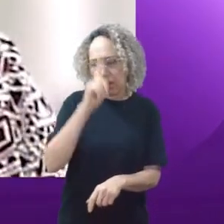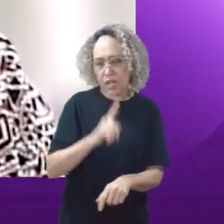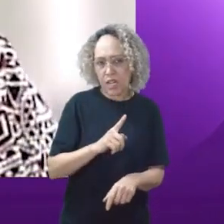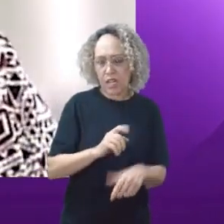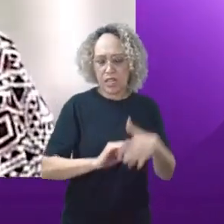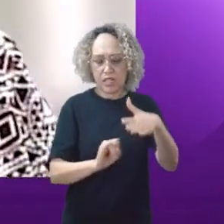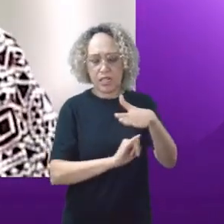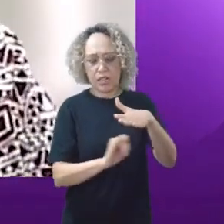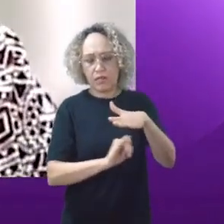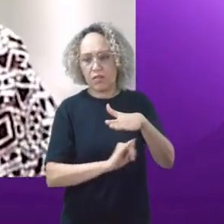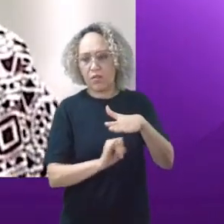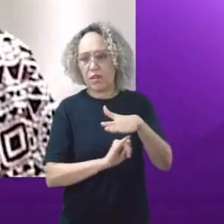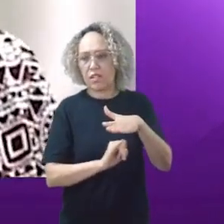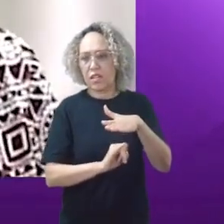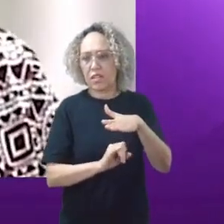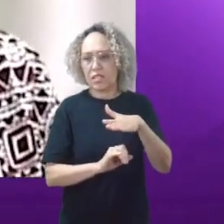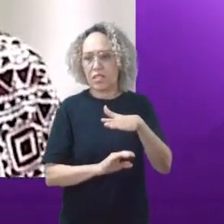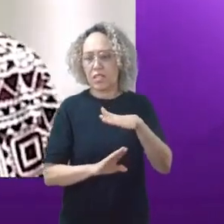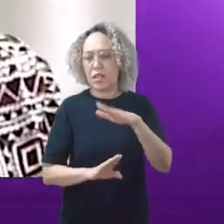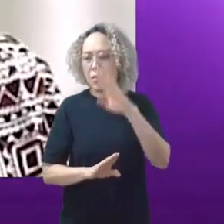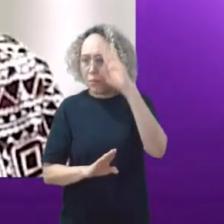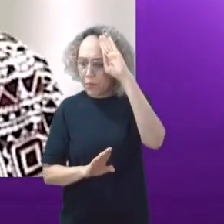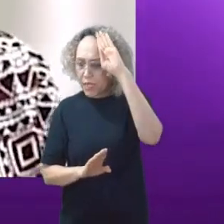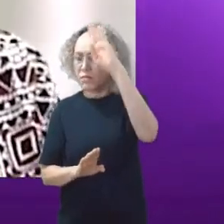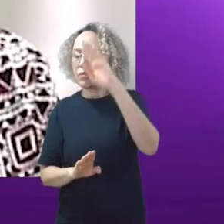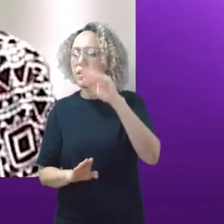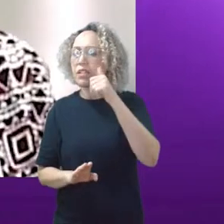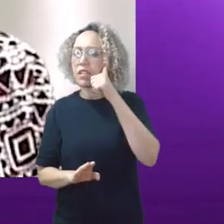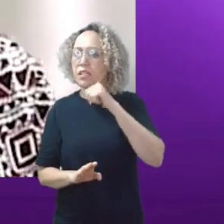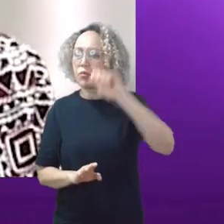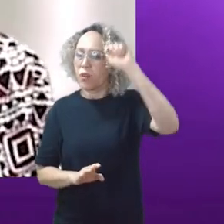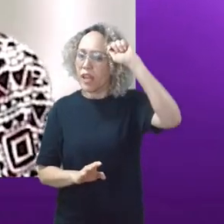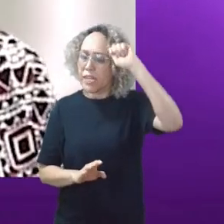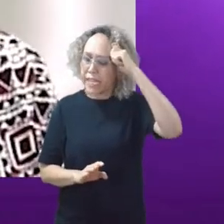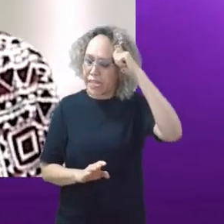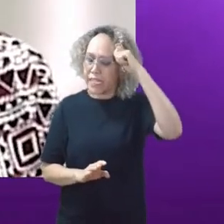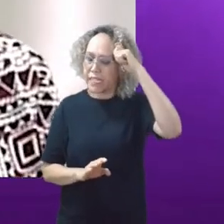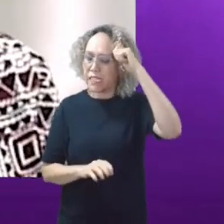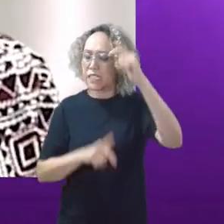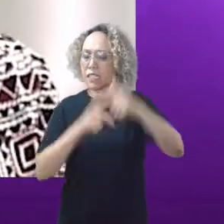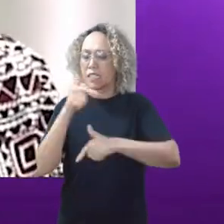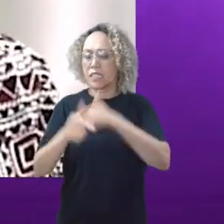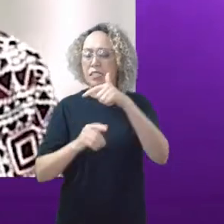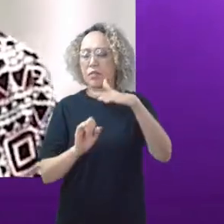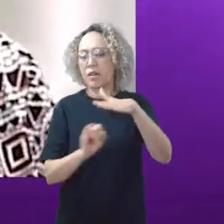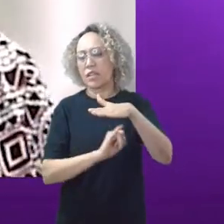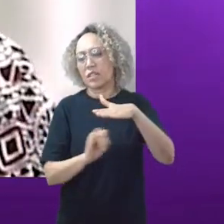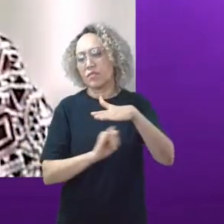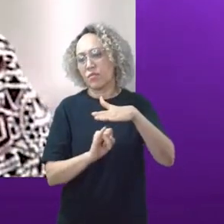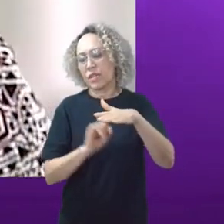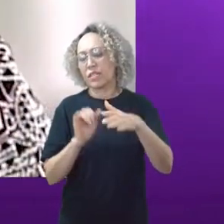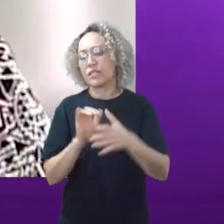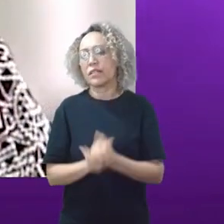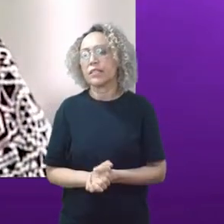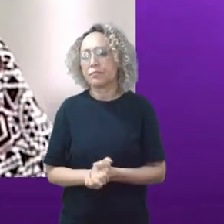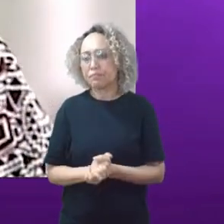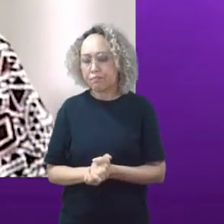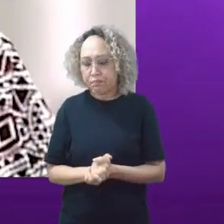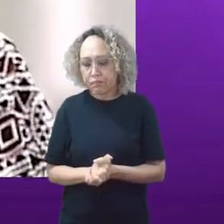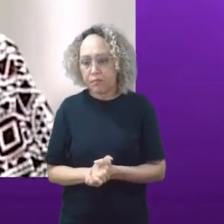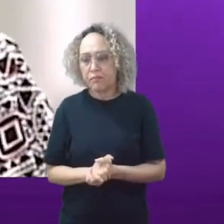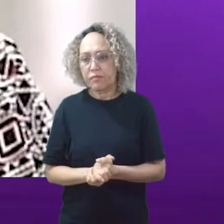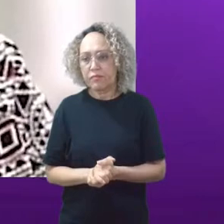informalidade, vão ser principalmente as mulheres negras que estão em situação de informalidade. E a